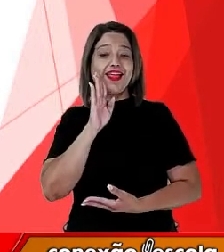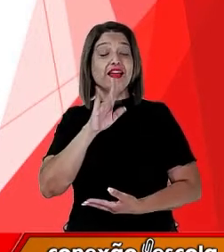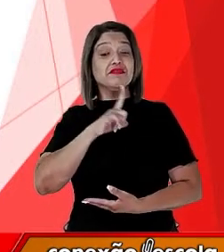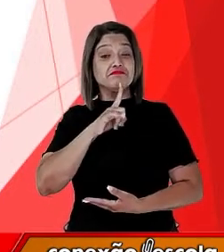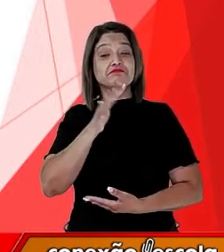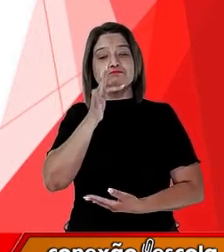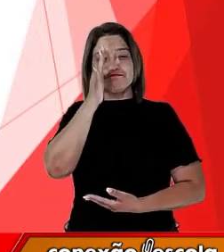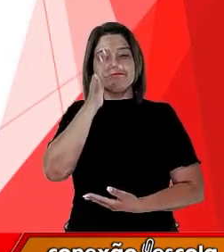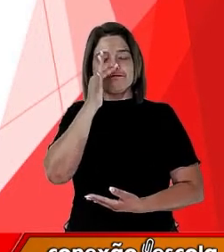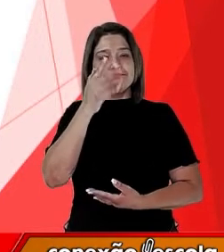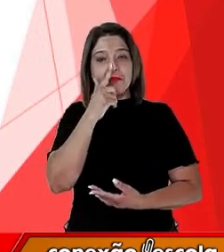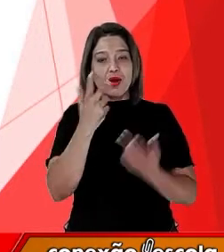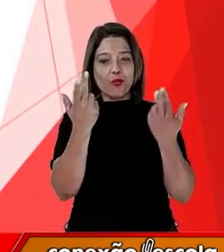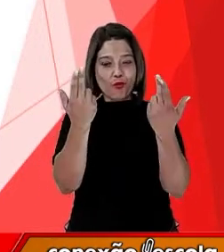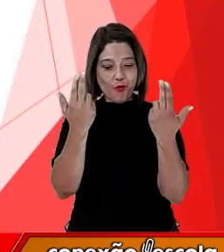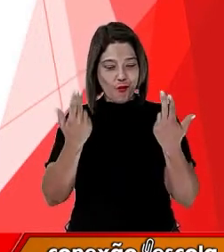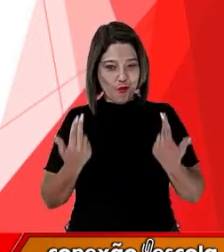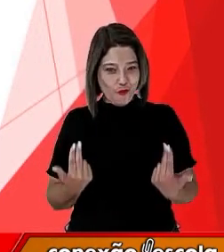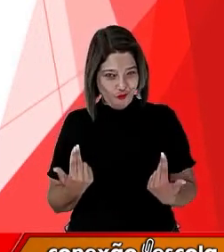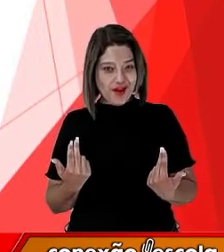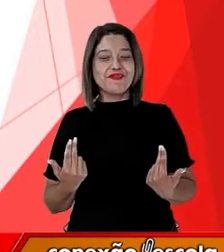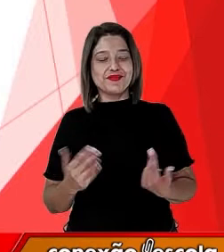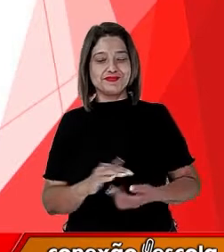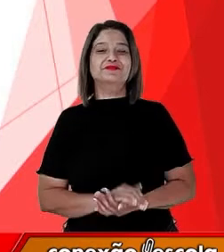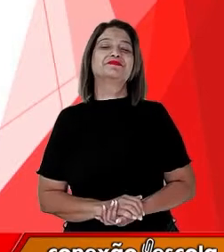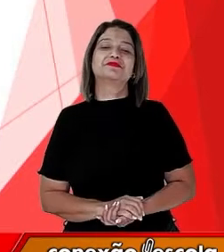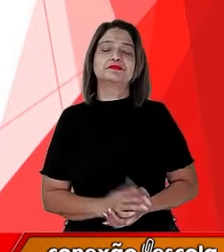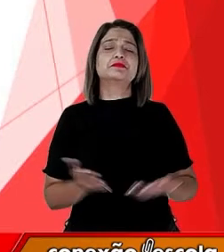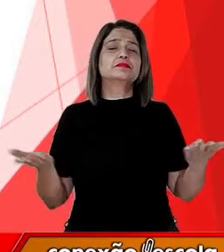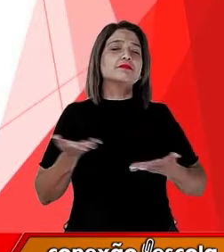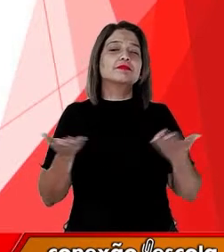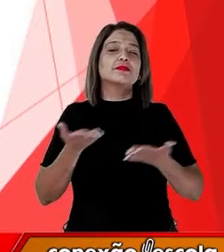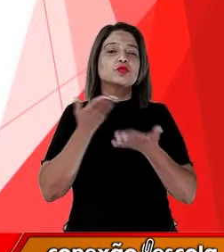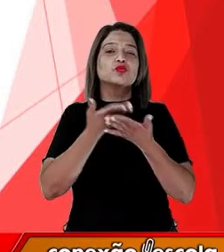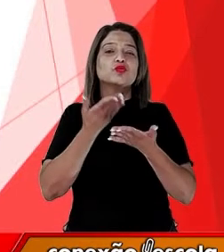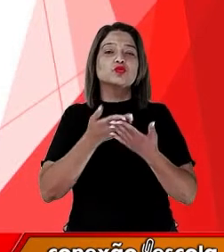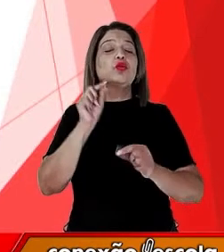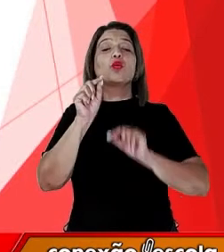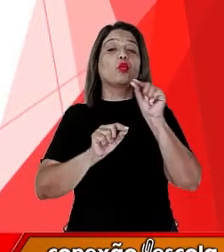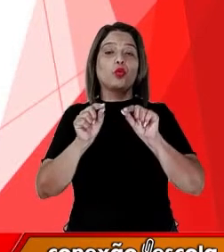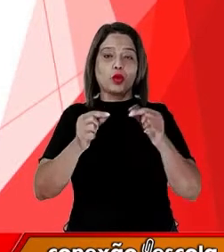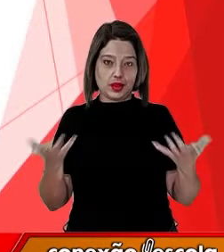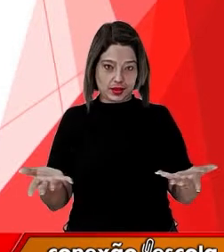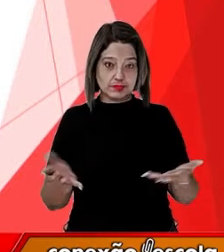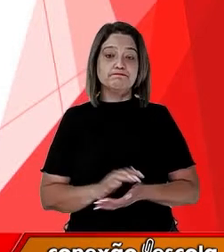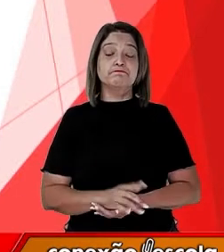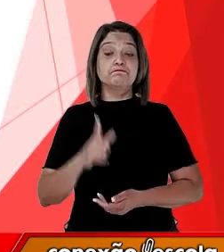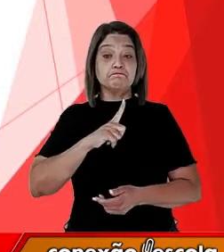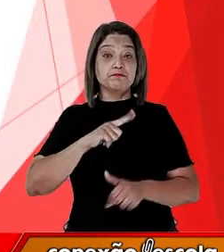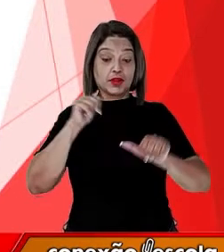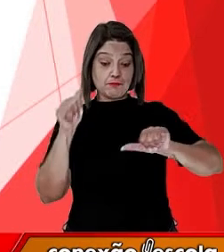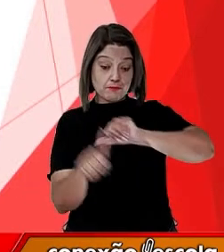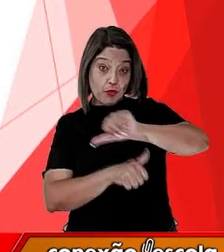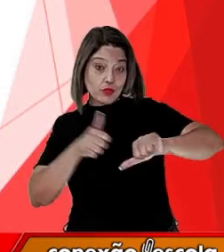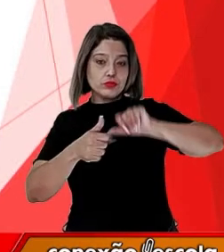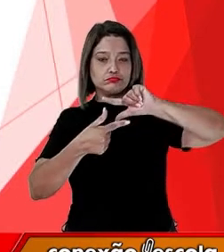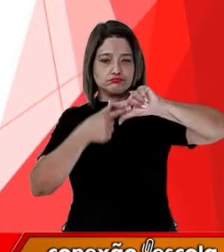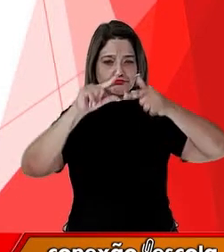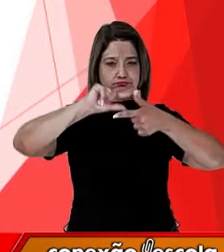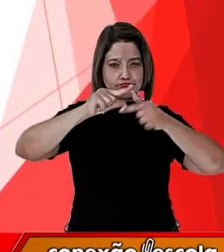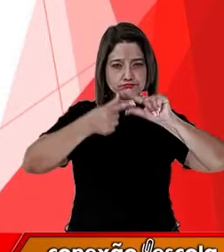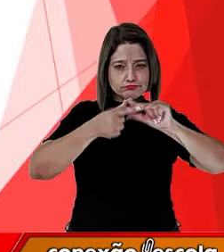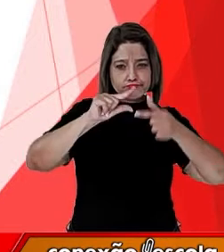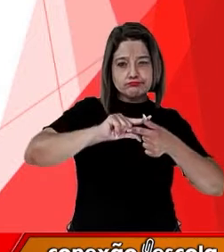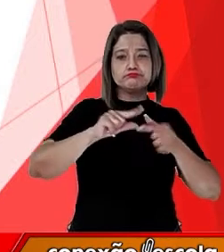bem simétrica. Então, o que nós vamos estudar na aula de hoje? Transformações geométricas,